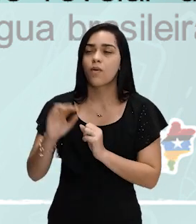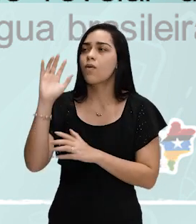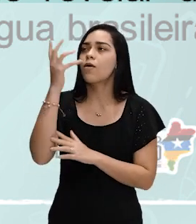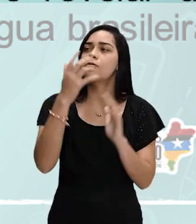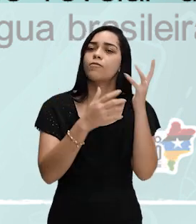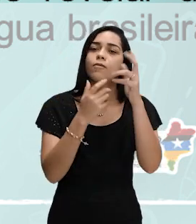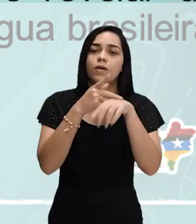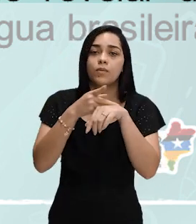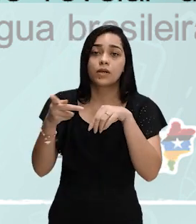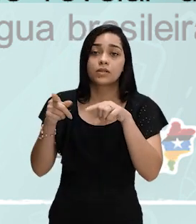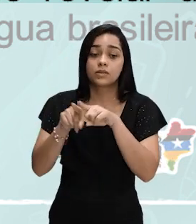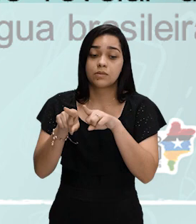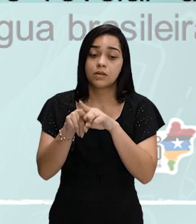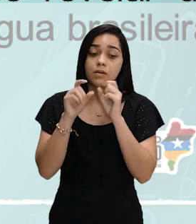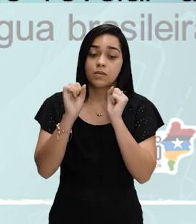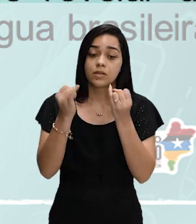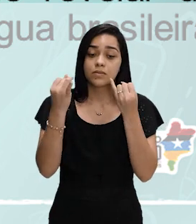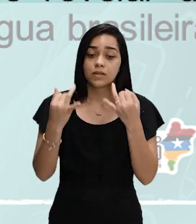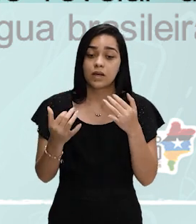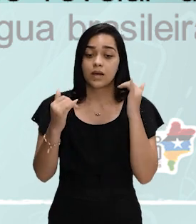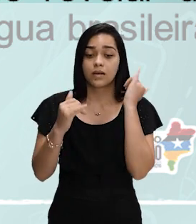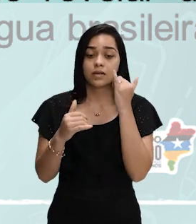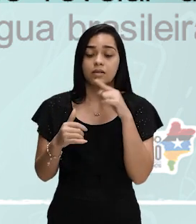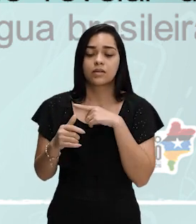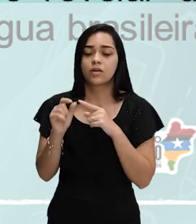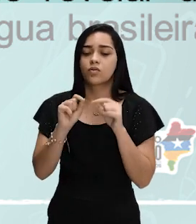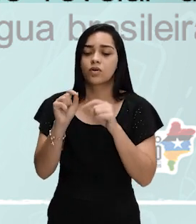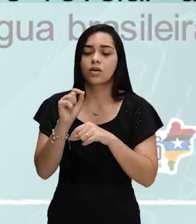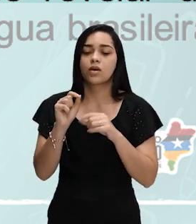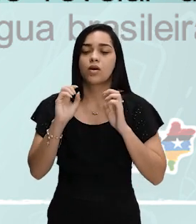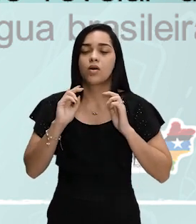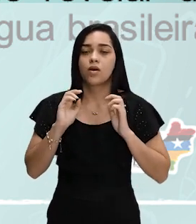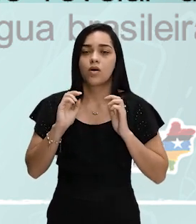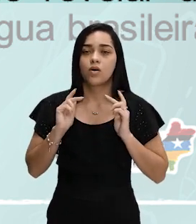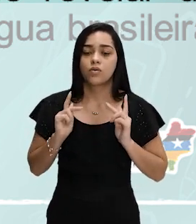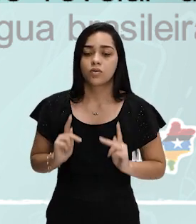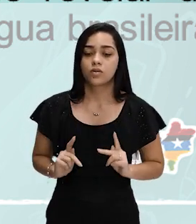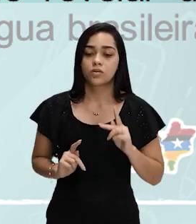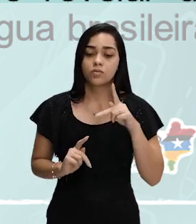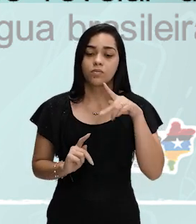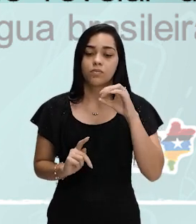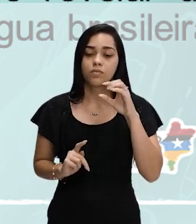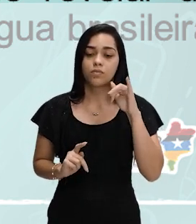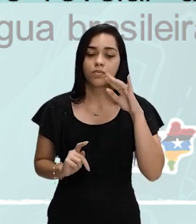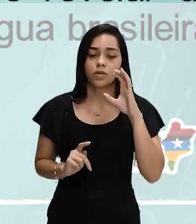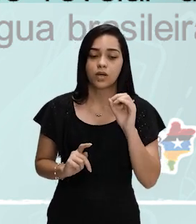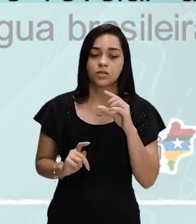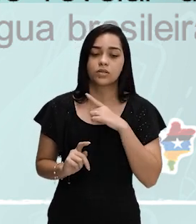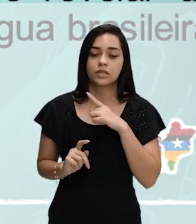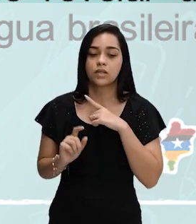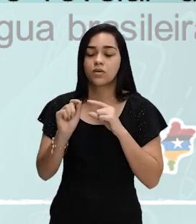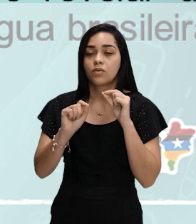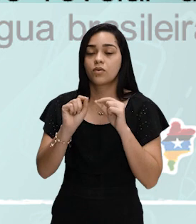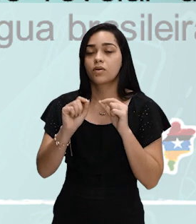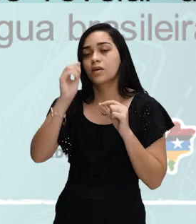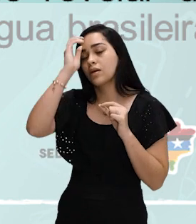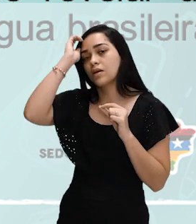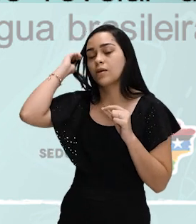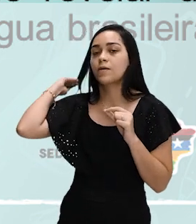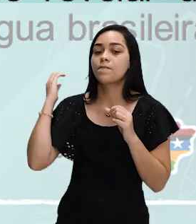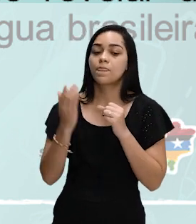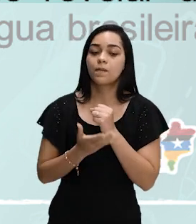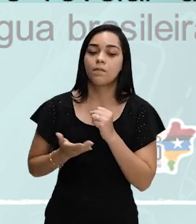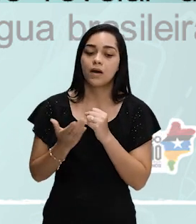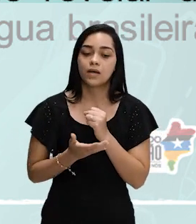natural. Pode-se dizer que as narrativas tendiam ao estilo poético por entrelaçar o caráter básico